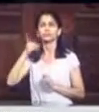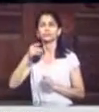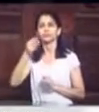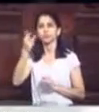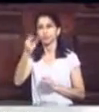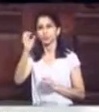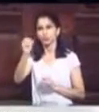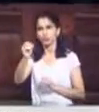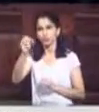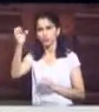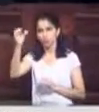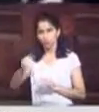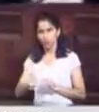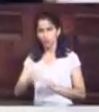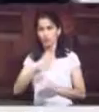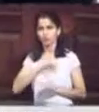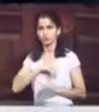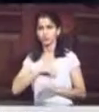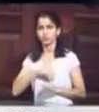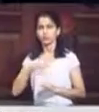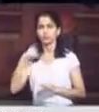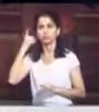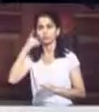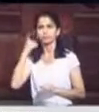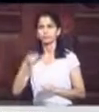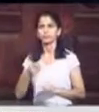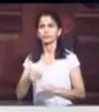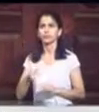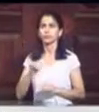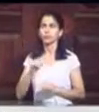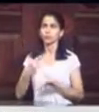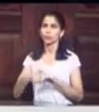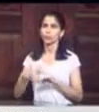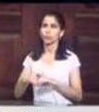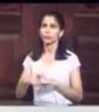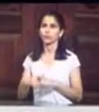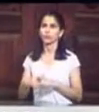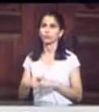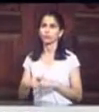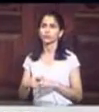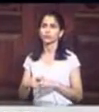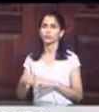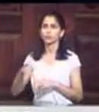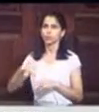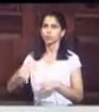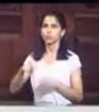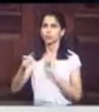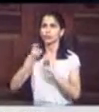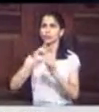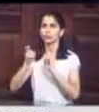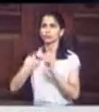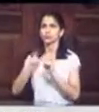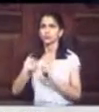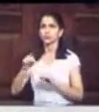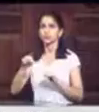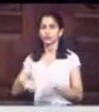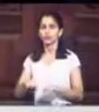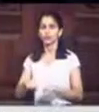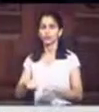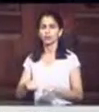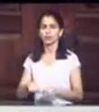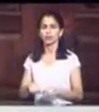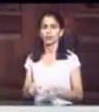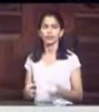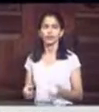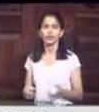30% do salário dos deputados. Porque se nós estamos discutindo isso aqui... E eu voto favorável. Nós temos que discutir, sim. Porque aqui